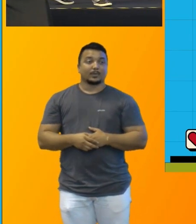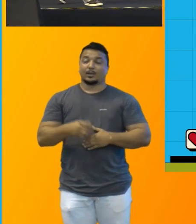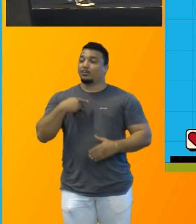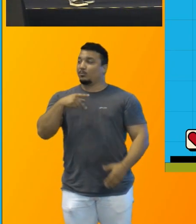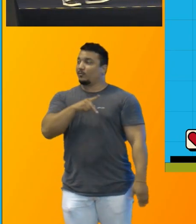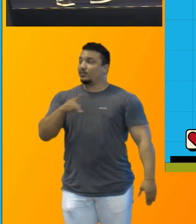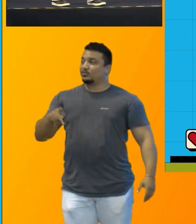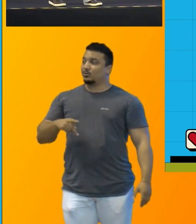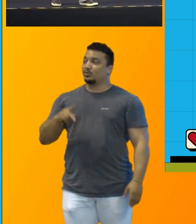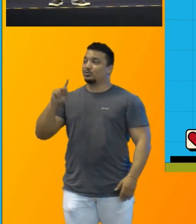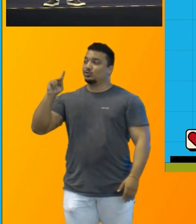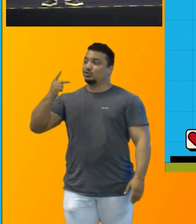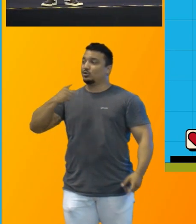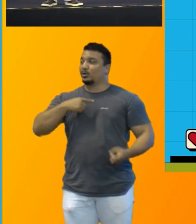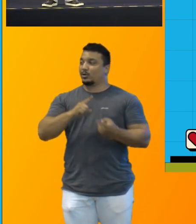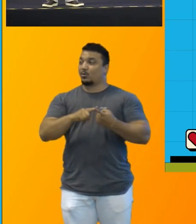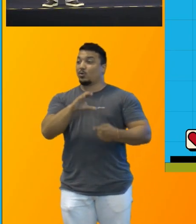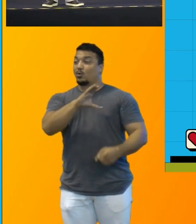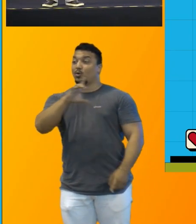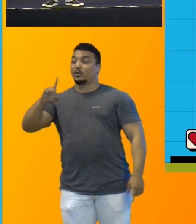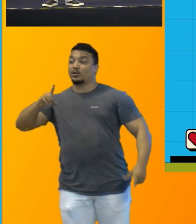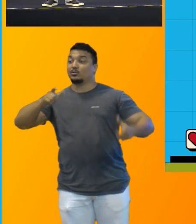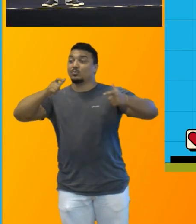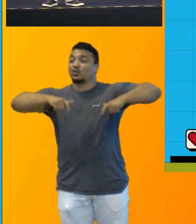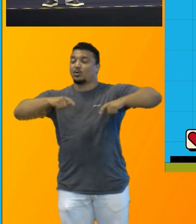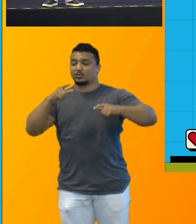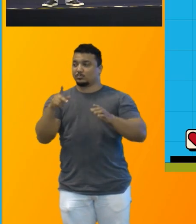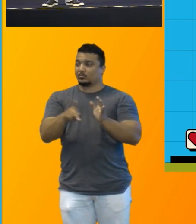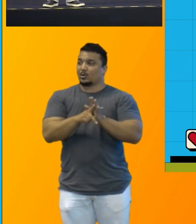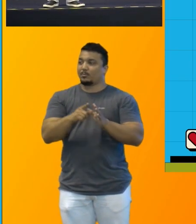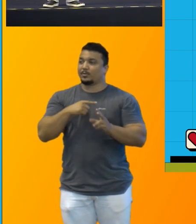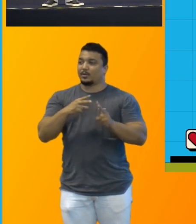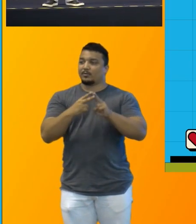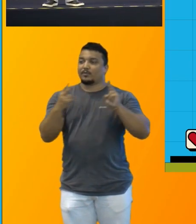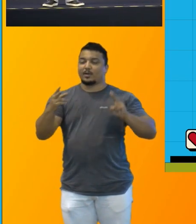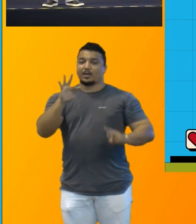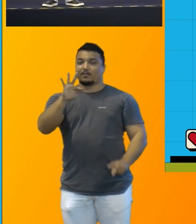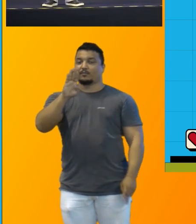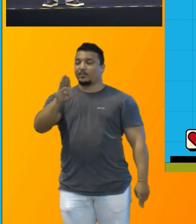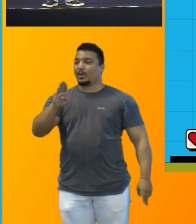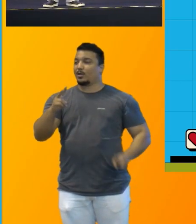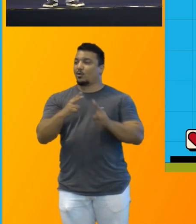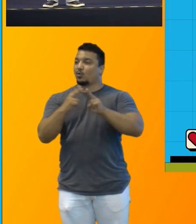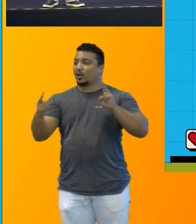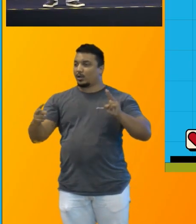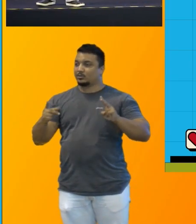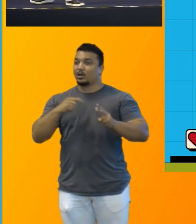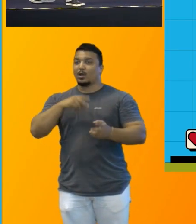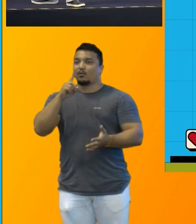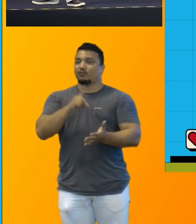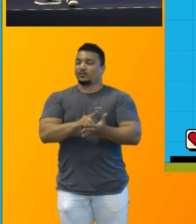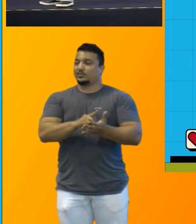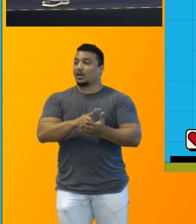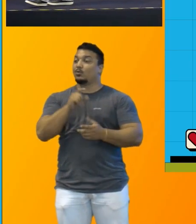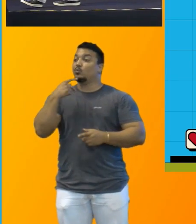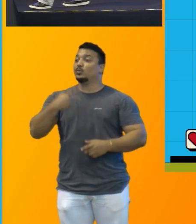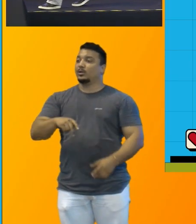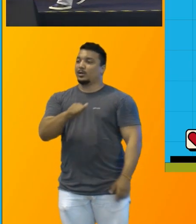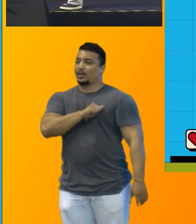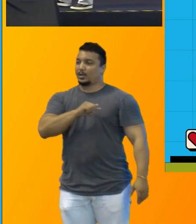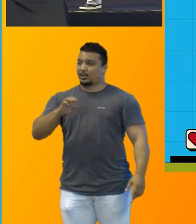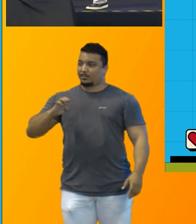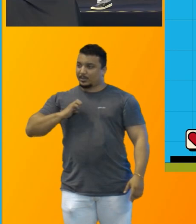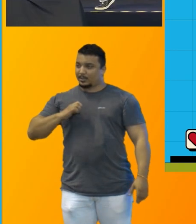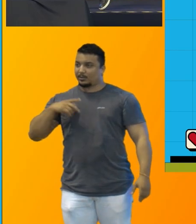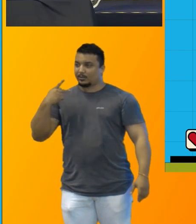de História, sou coordenador também da plataforma do FB Online, a plataforma oficial do Academia